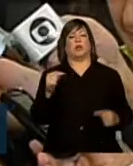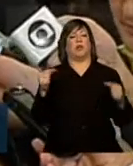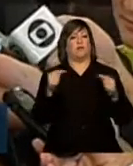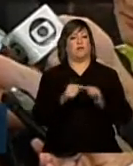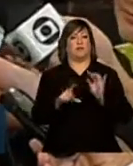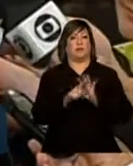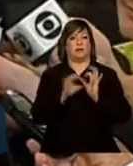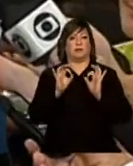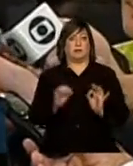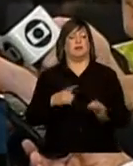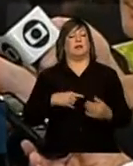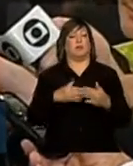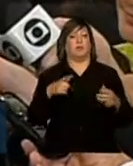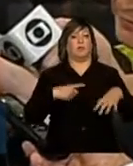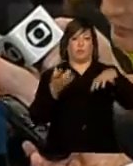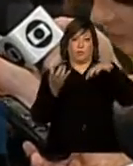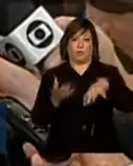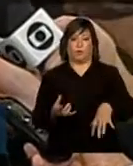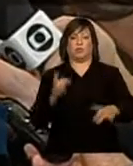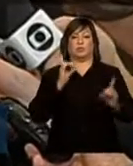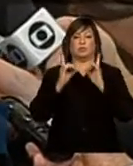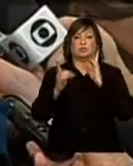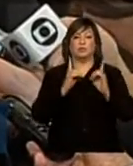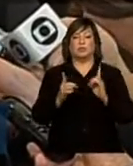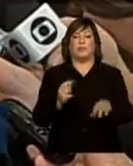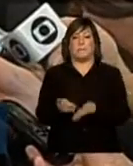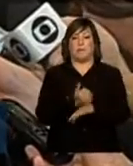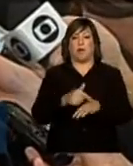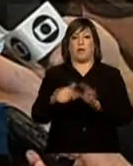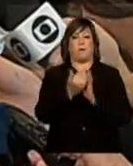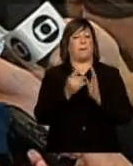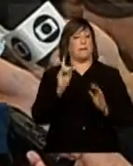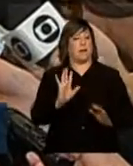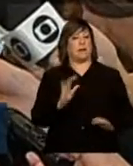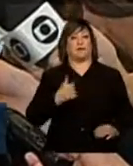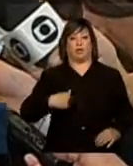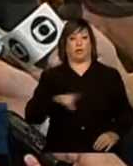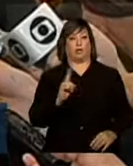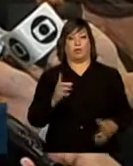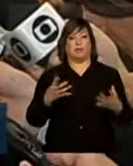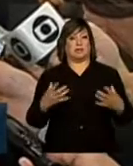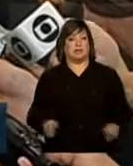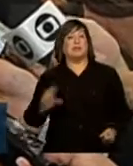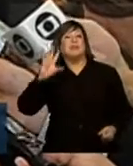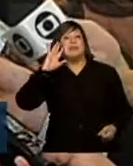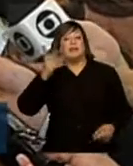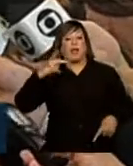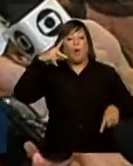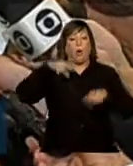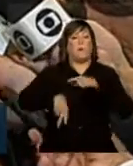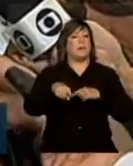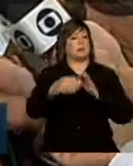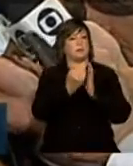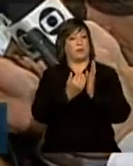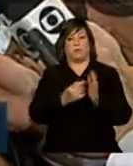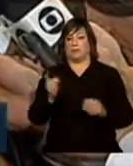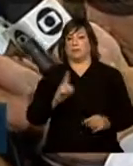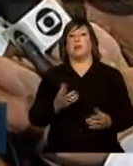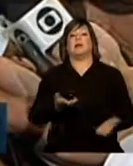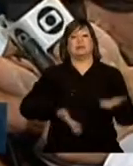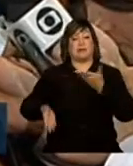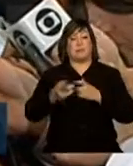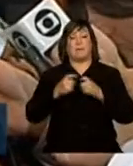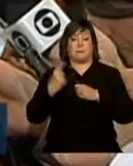no Congresso Nacional a discutir aprimoramento do programa, mas não vai admitir tentativas de interromper o atendimento médico